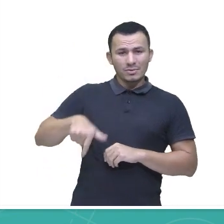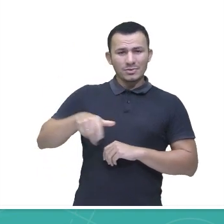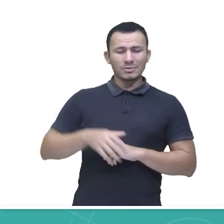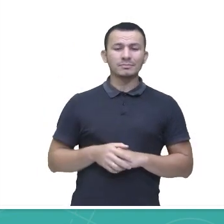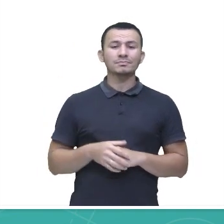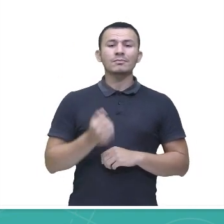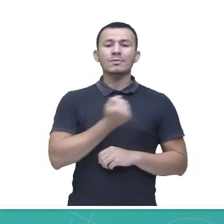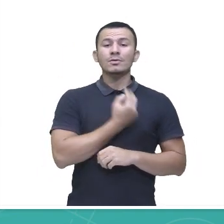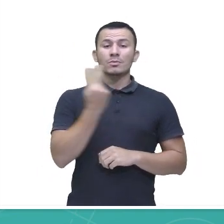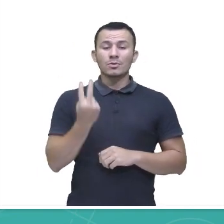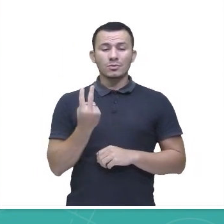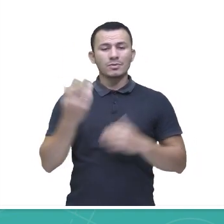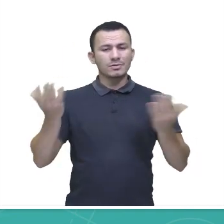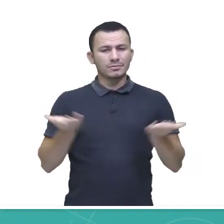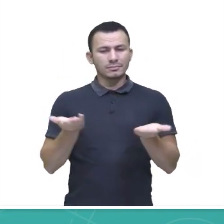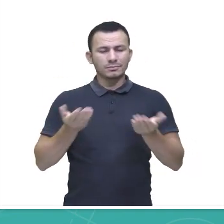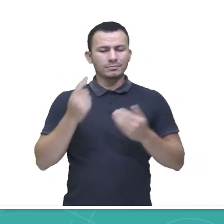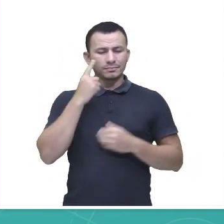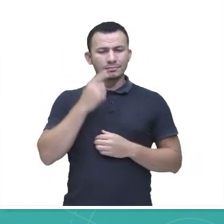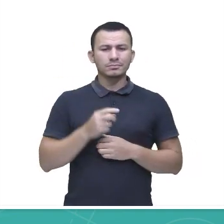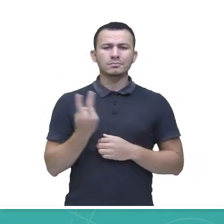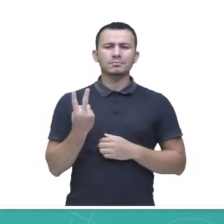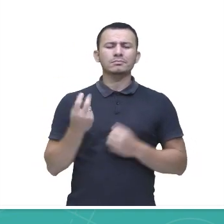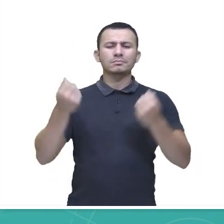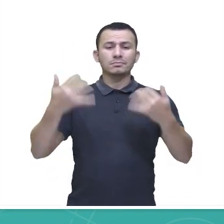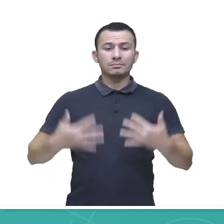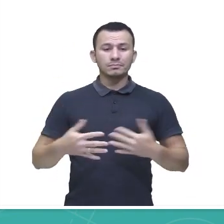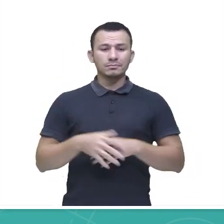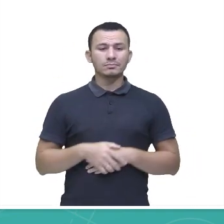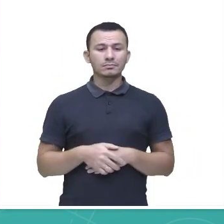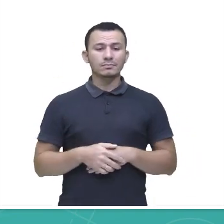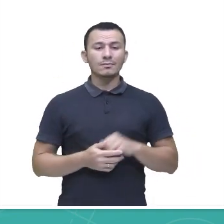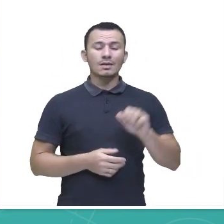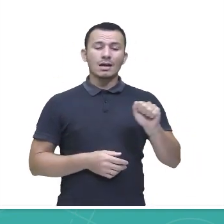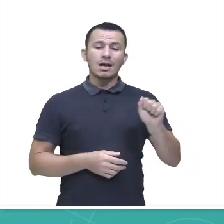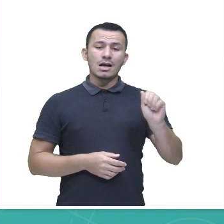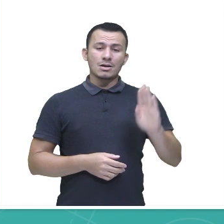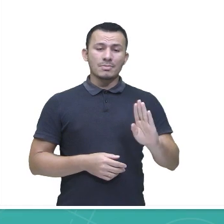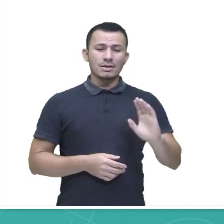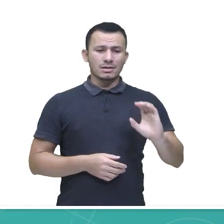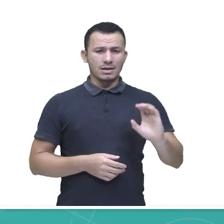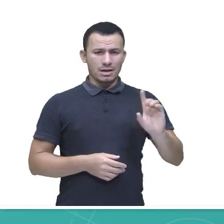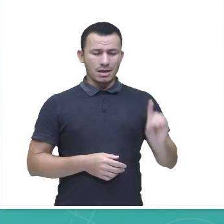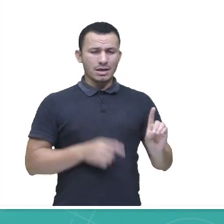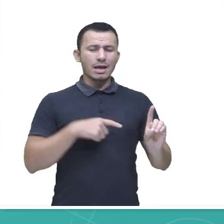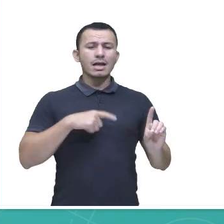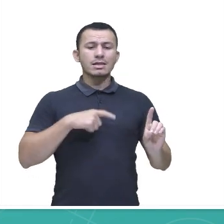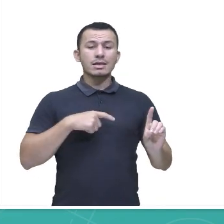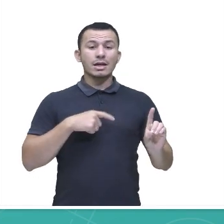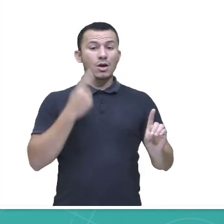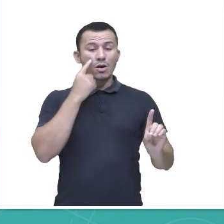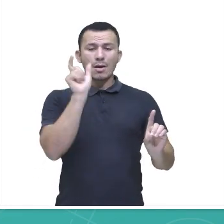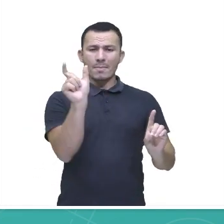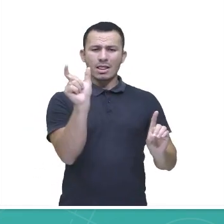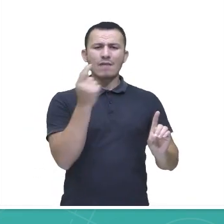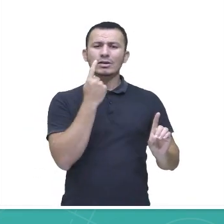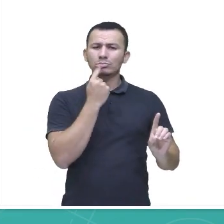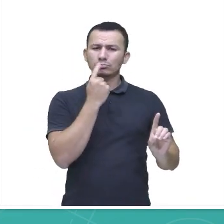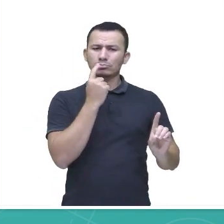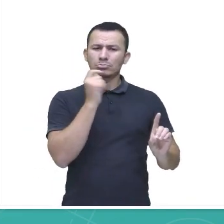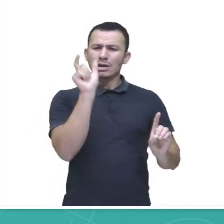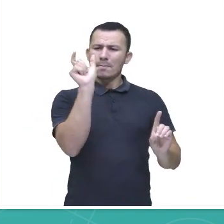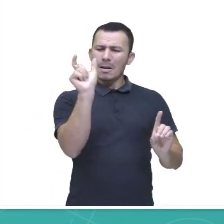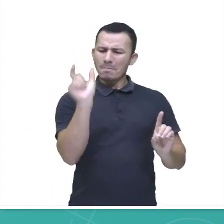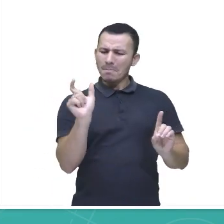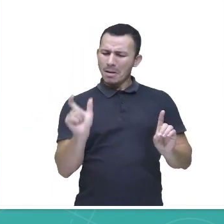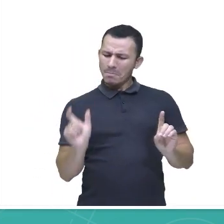número 2, que diz assim: em qual das alternativas o enunciado destacado, aquele que está em outra cor,